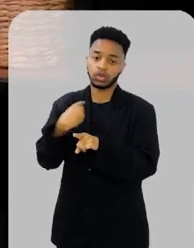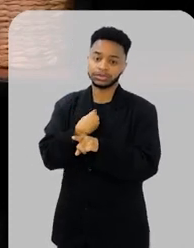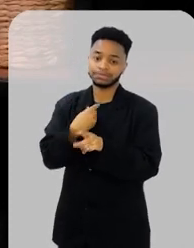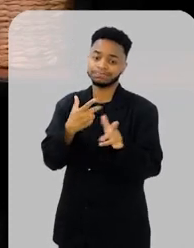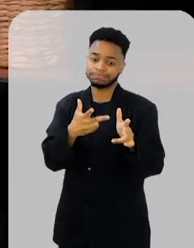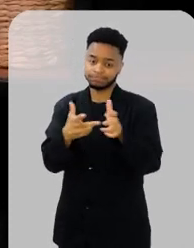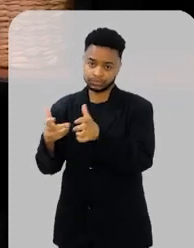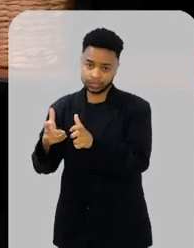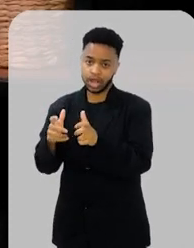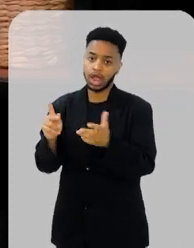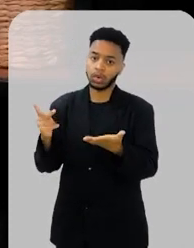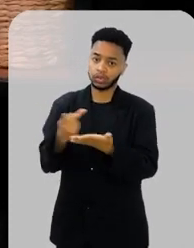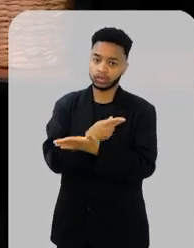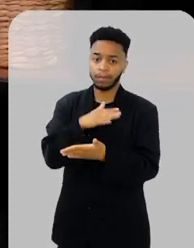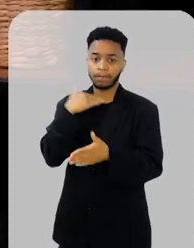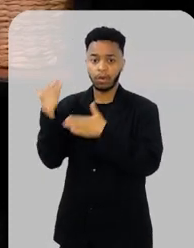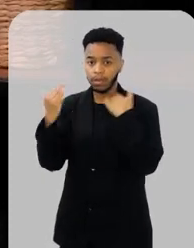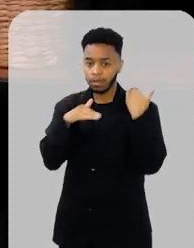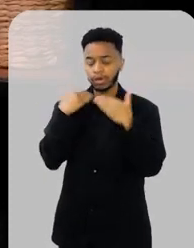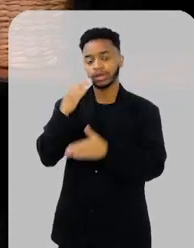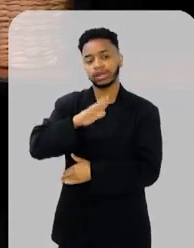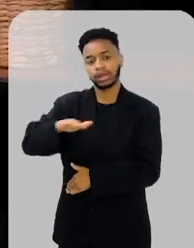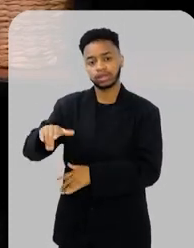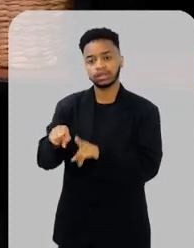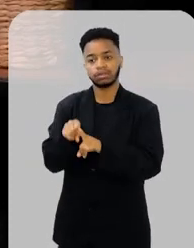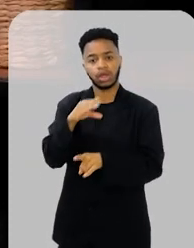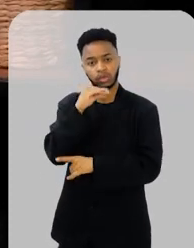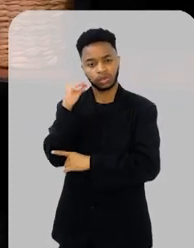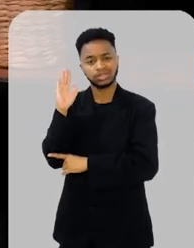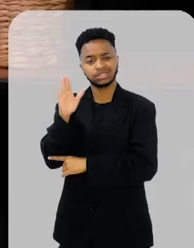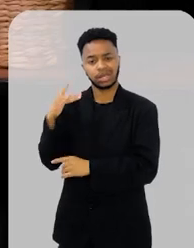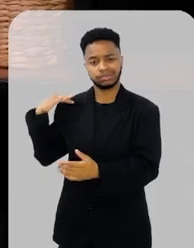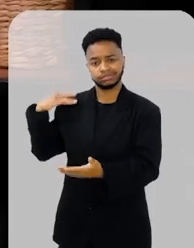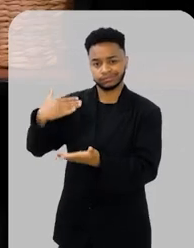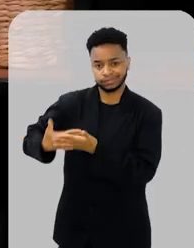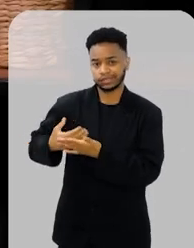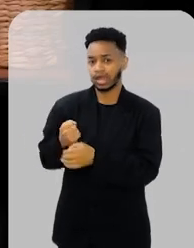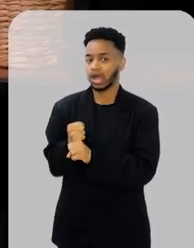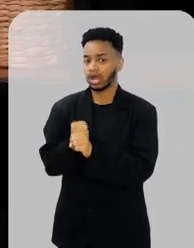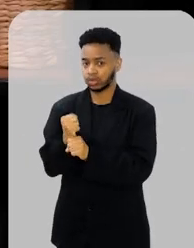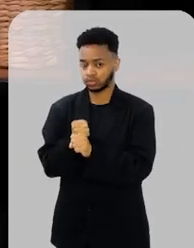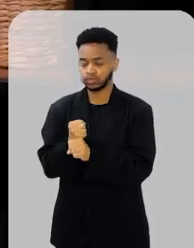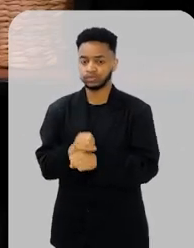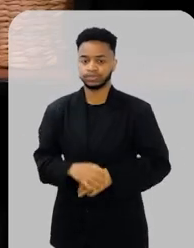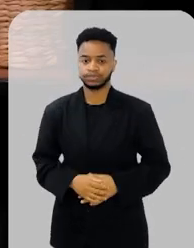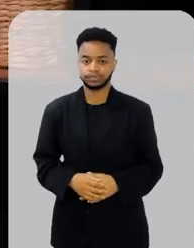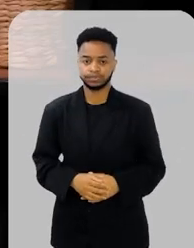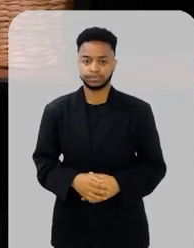de mortes contra crianças e adolescentes, para vocês verem, assim, há muito tempo. Então,